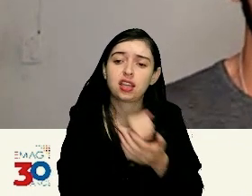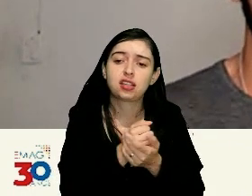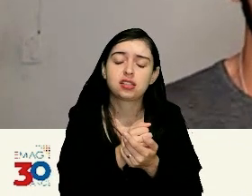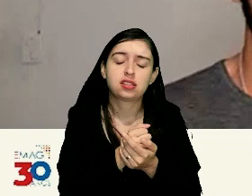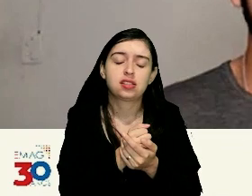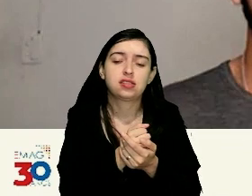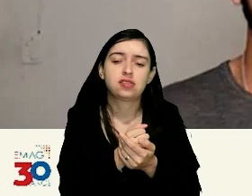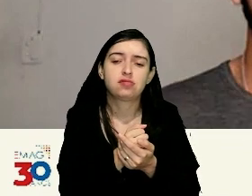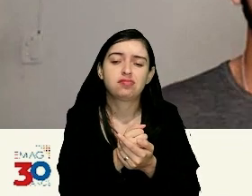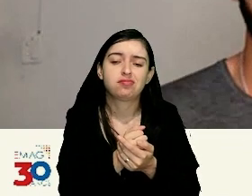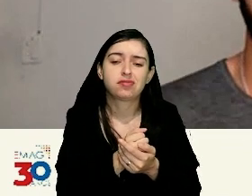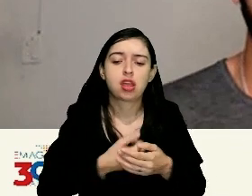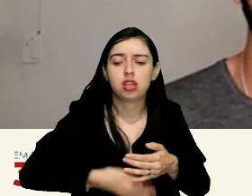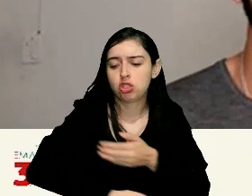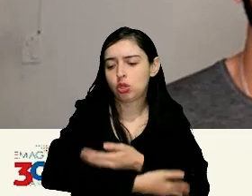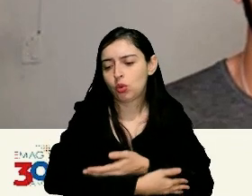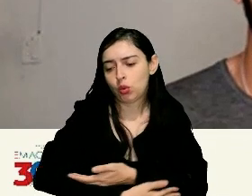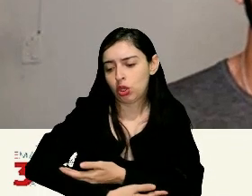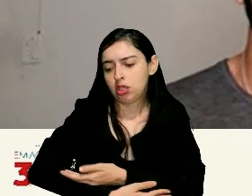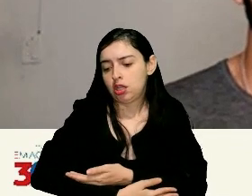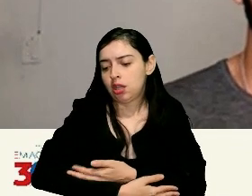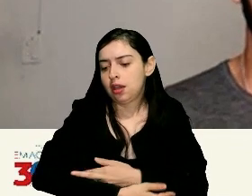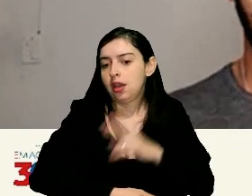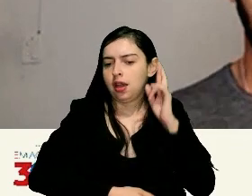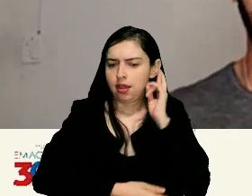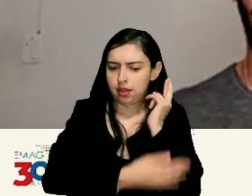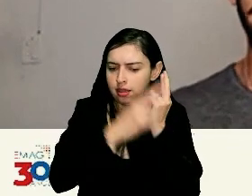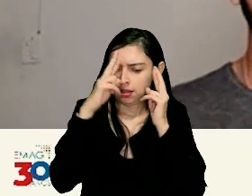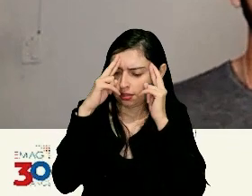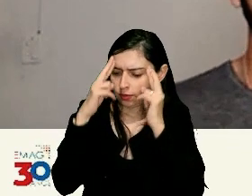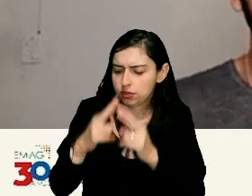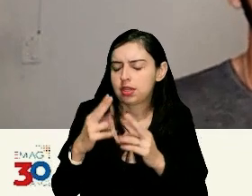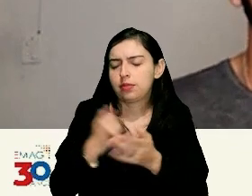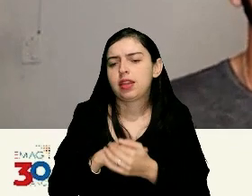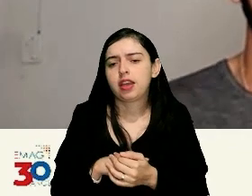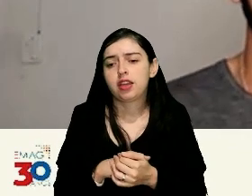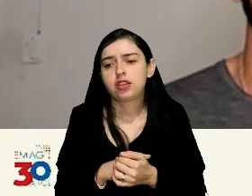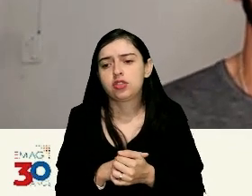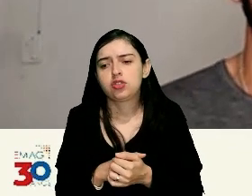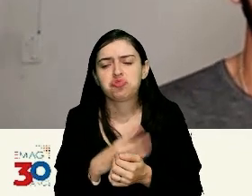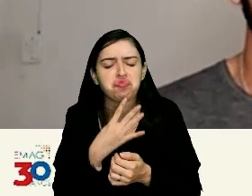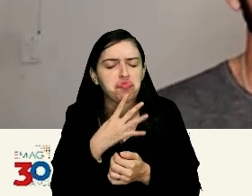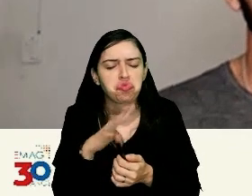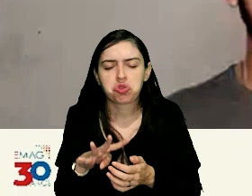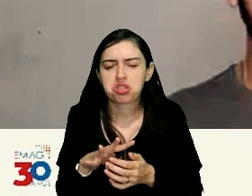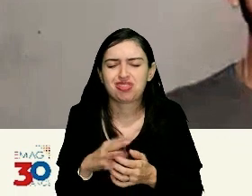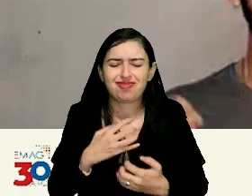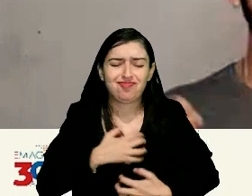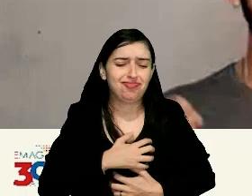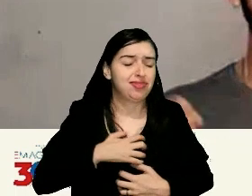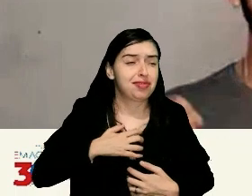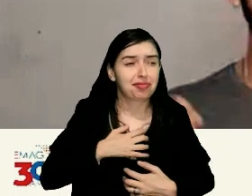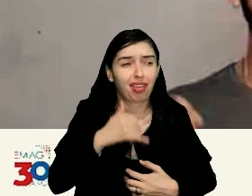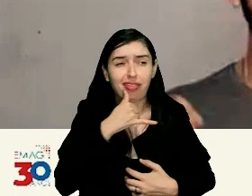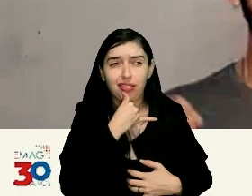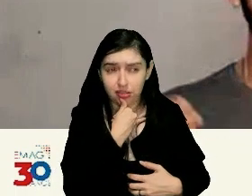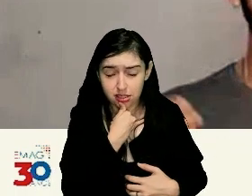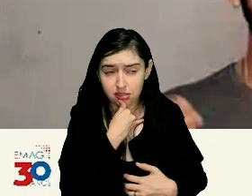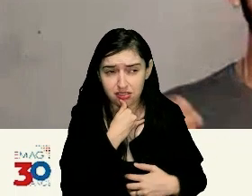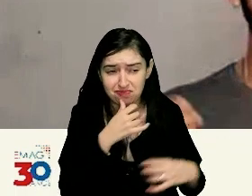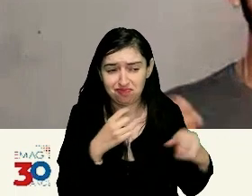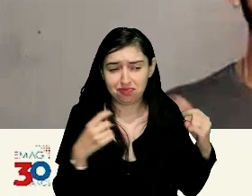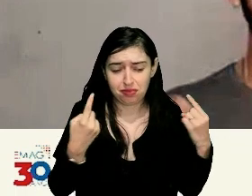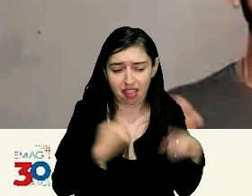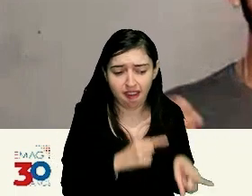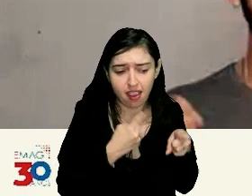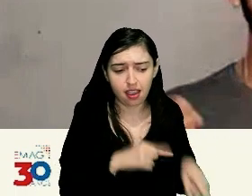bebê, com esse desconhecido que é a maternidade, às vezes com a insatisfação de estar nesse lugar, com as ameaças dessa estrutura